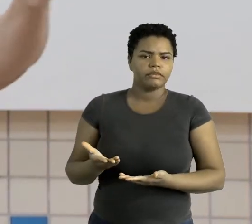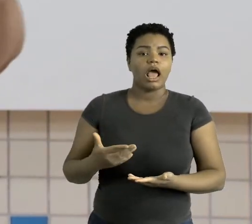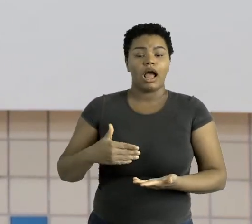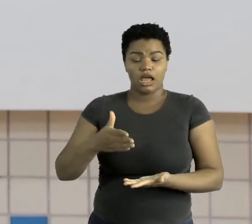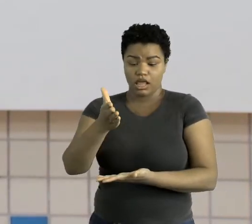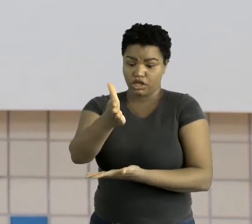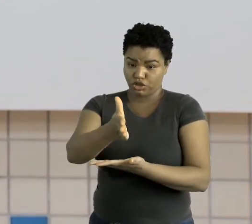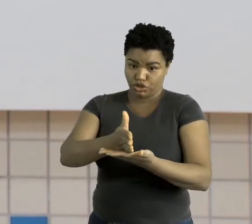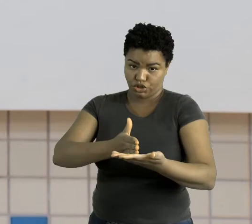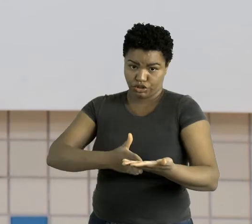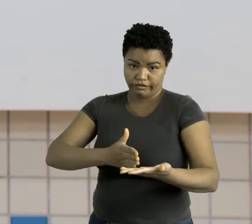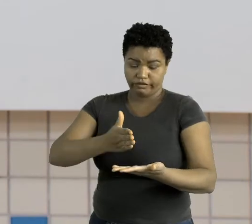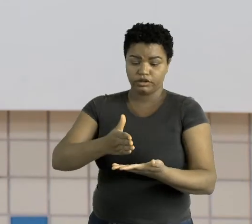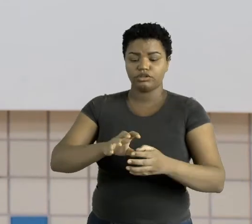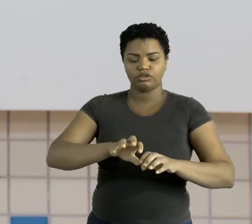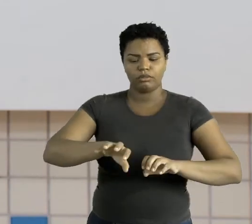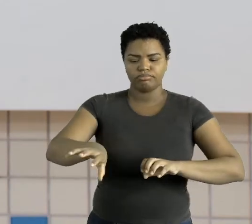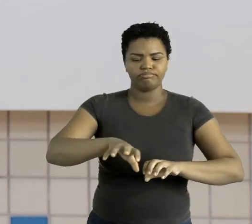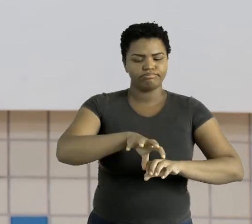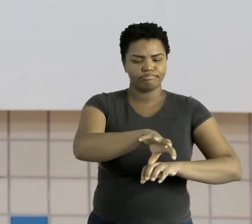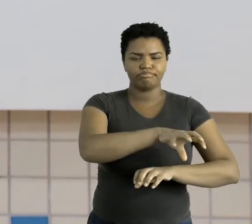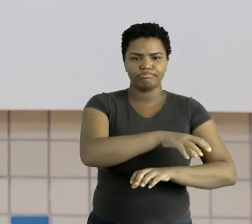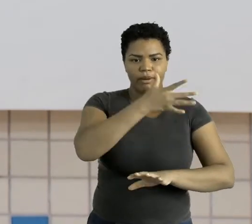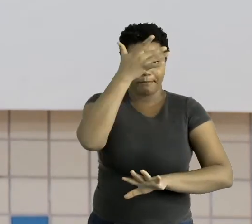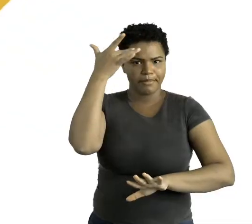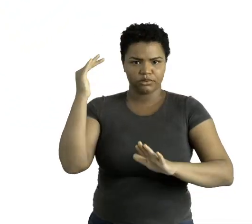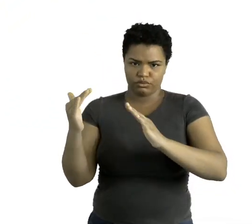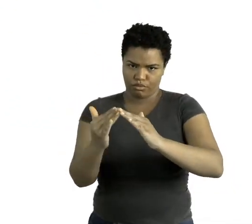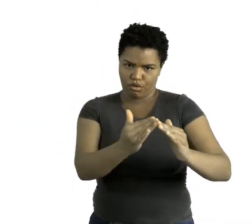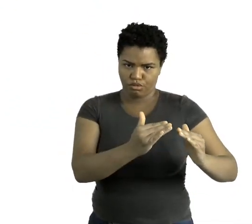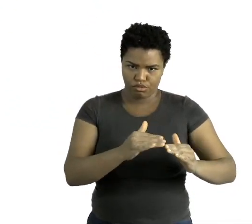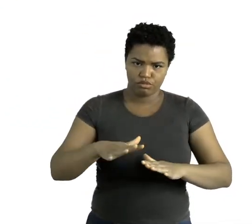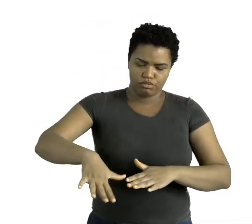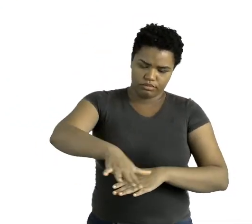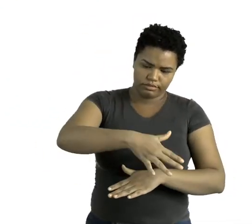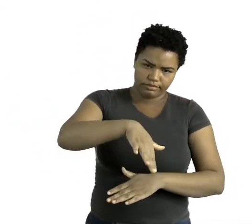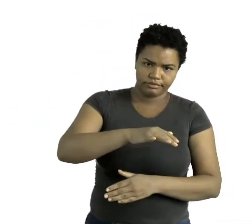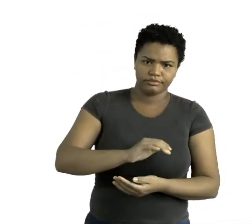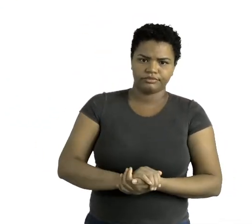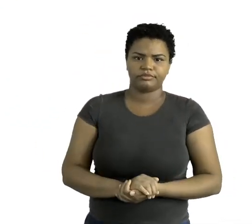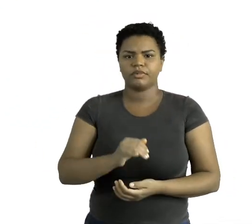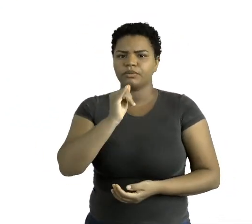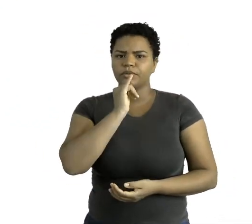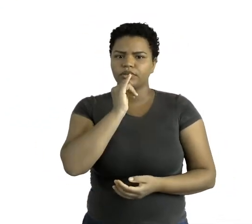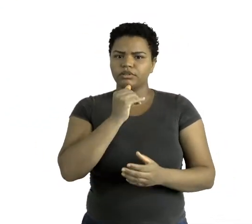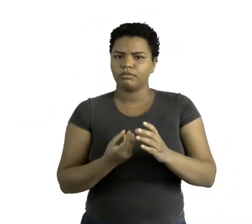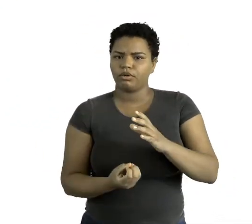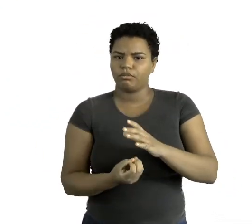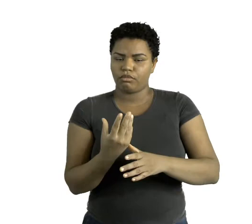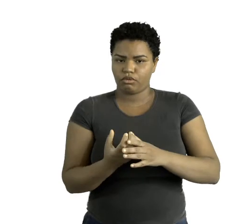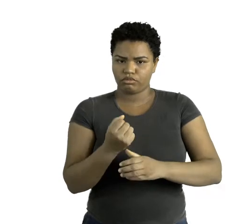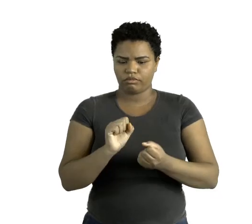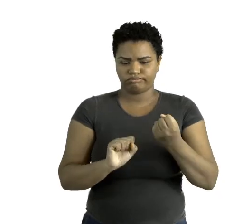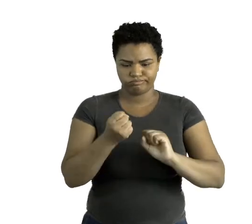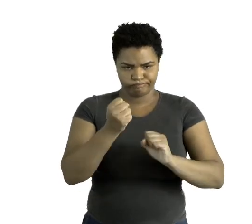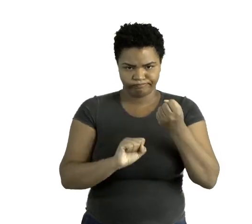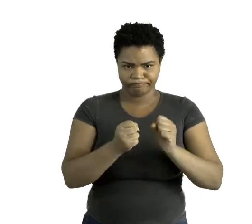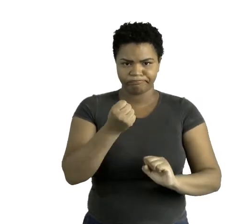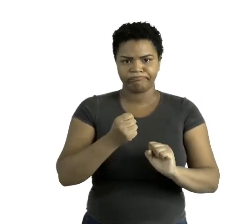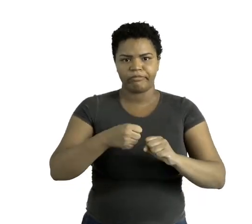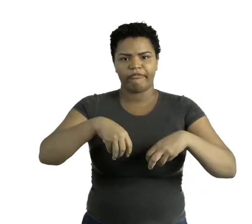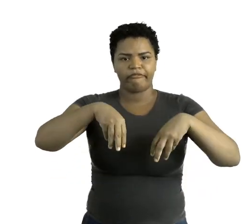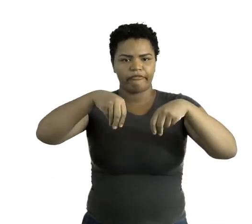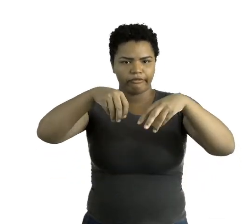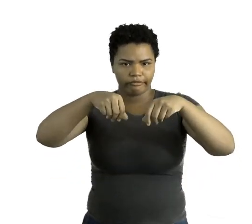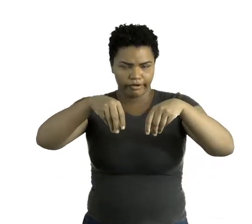dividido com as pessoas da comunidade. Por exemplo, na produção de farinha. Quando eles vão fazer a produção de farinha,